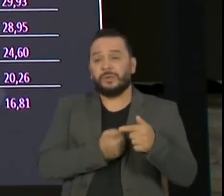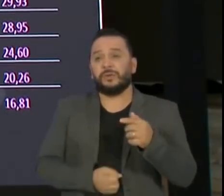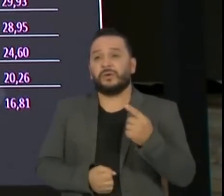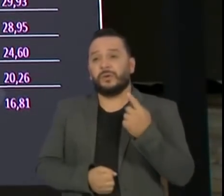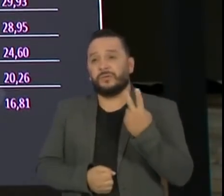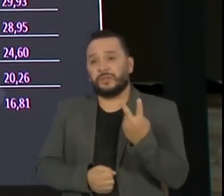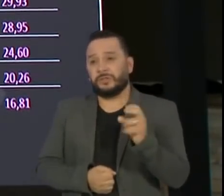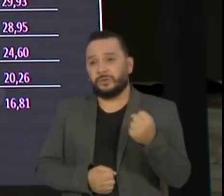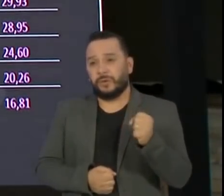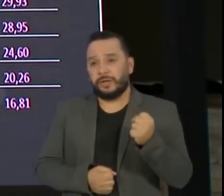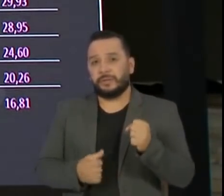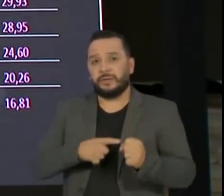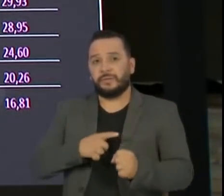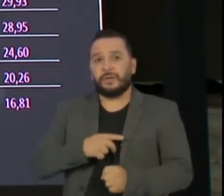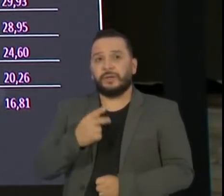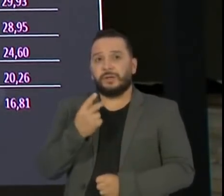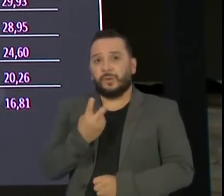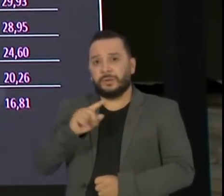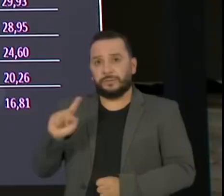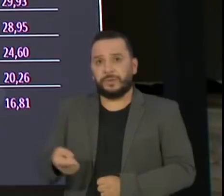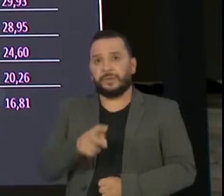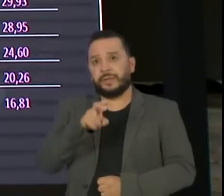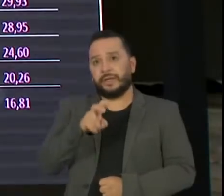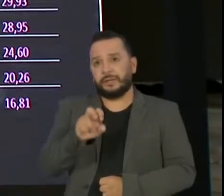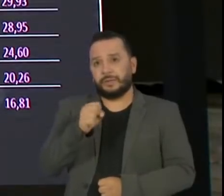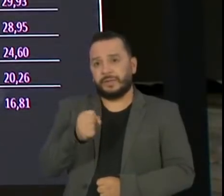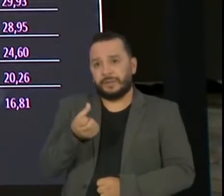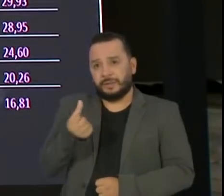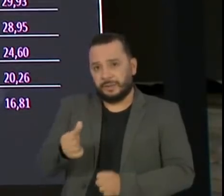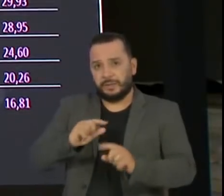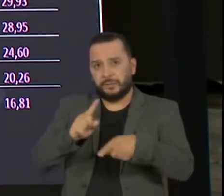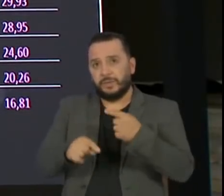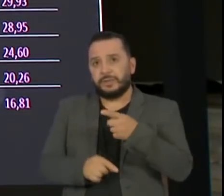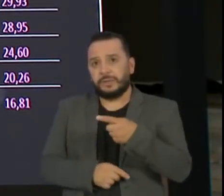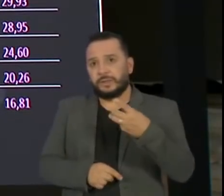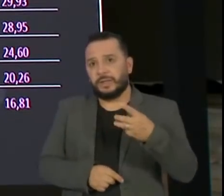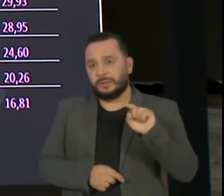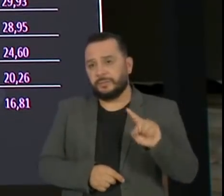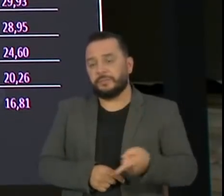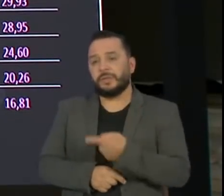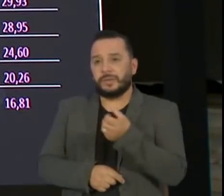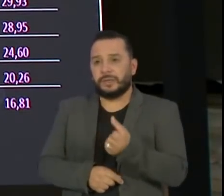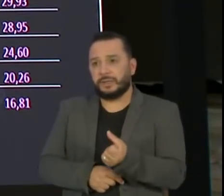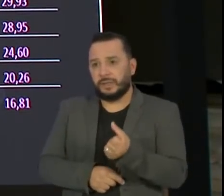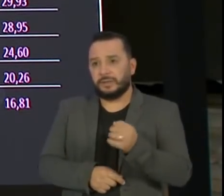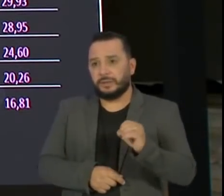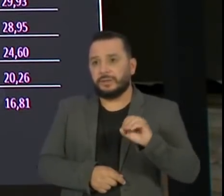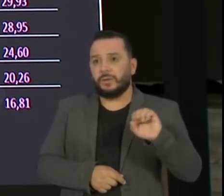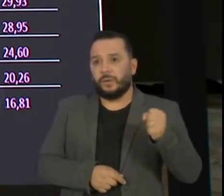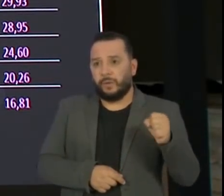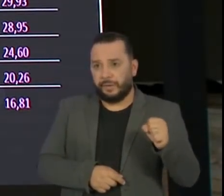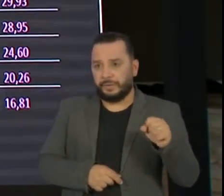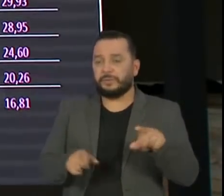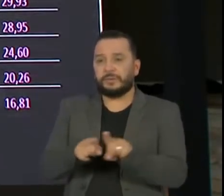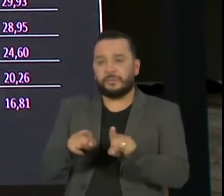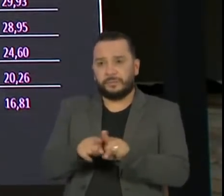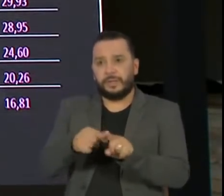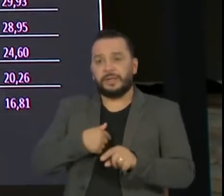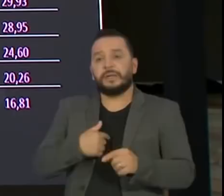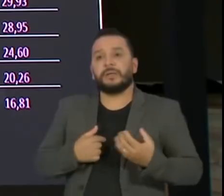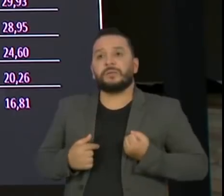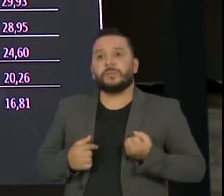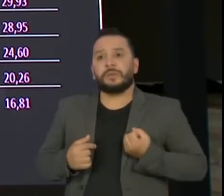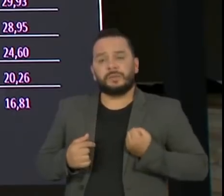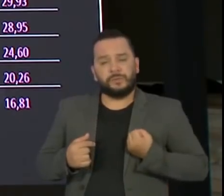tivemos 2.586, passamos para 3.608, enfim, na semana 23,